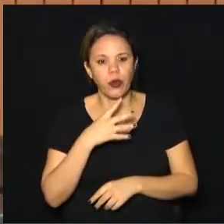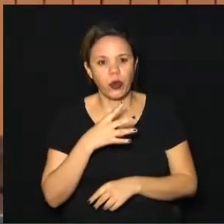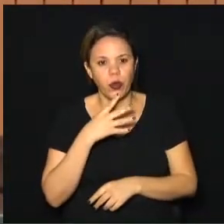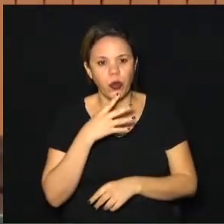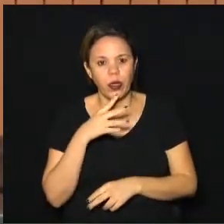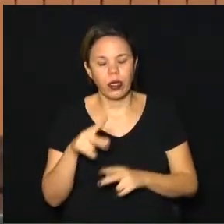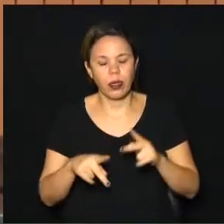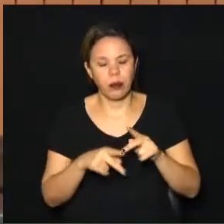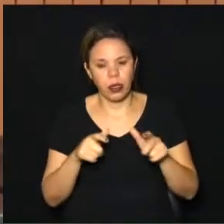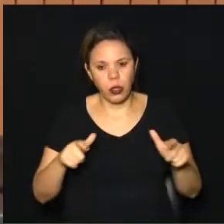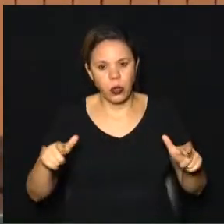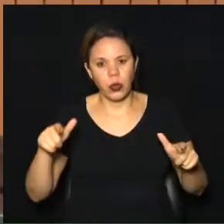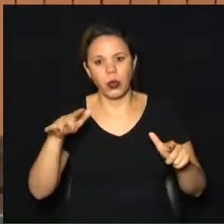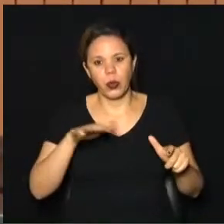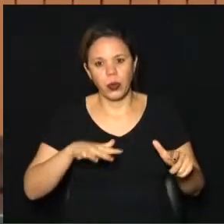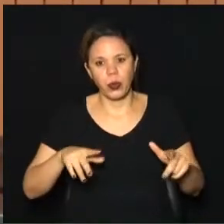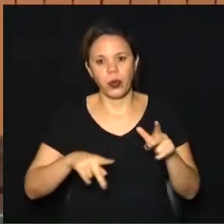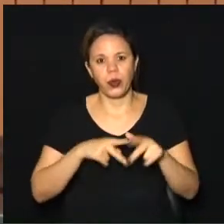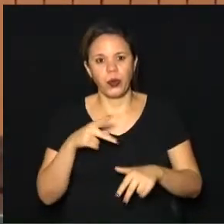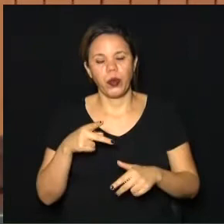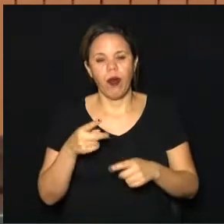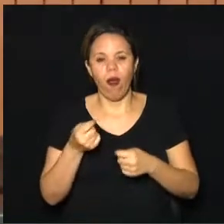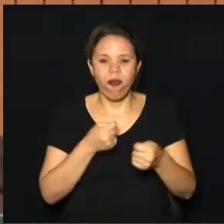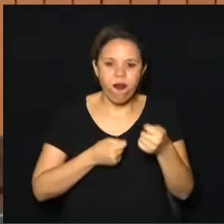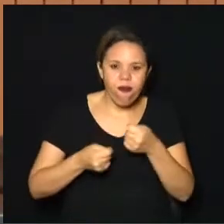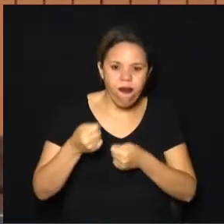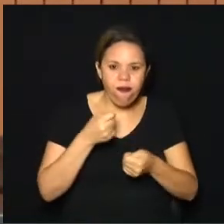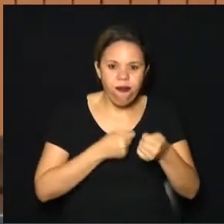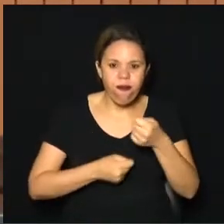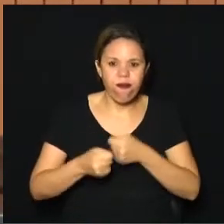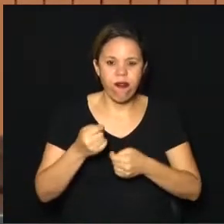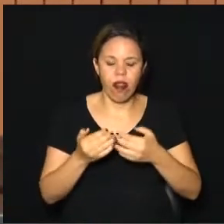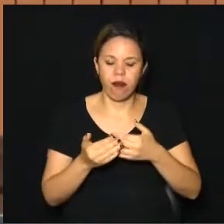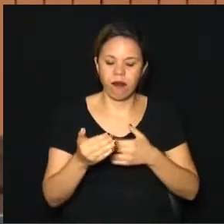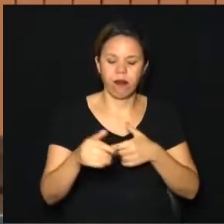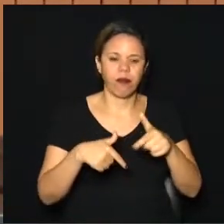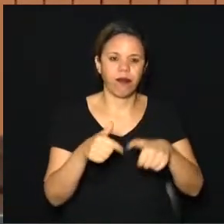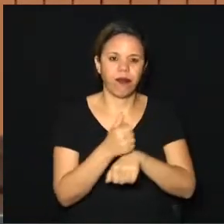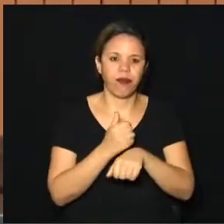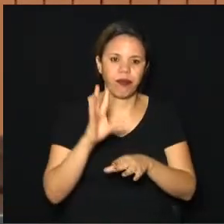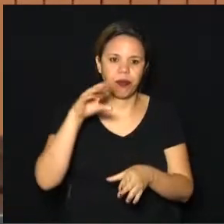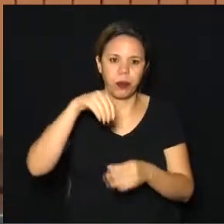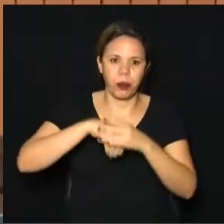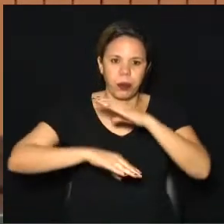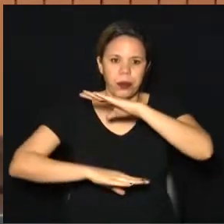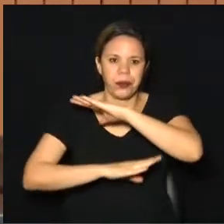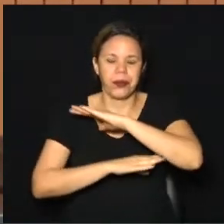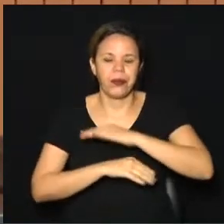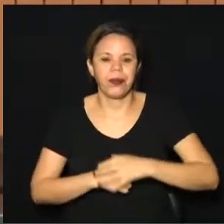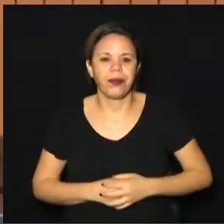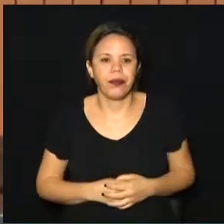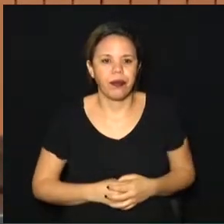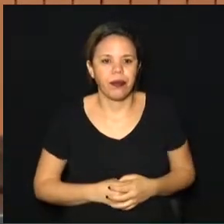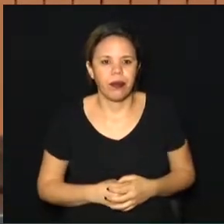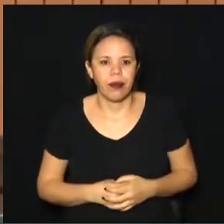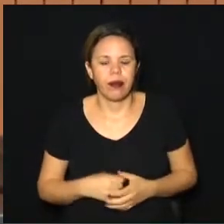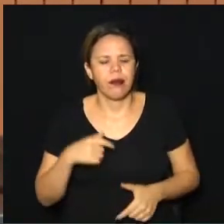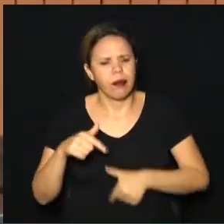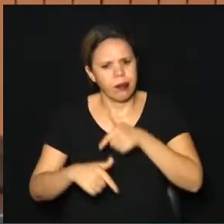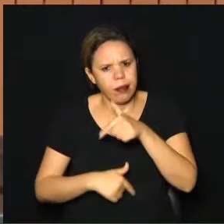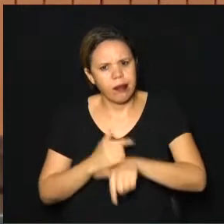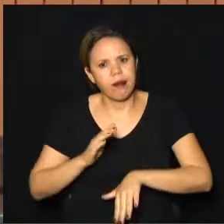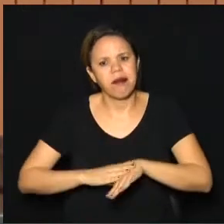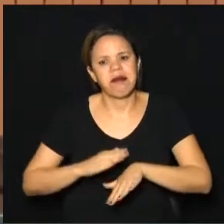grande parte do networking que eu fiz durante a minha carreira se deu aqui dentro da Câmara. Então, ter trabalhado